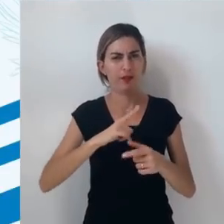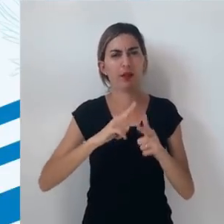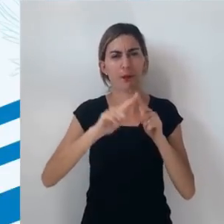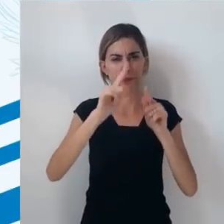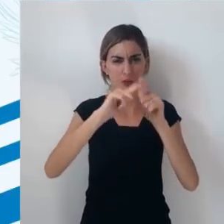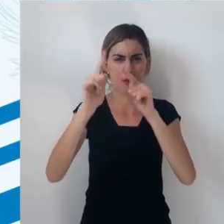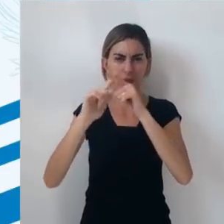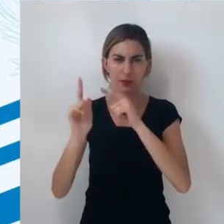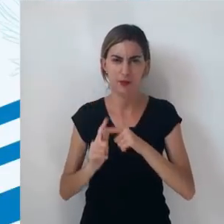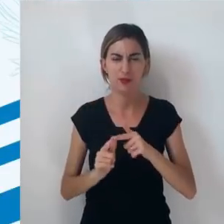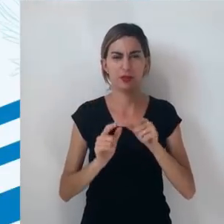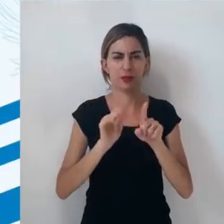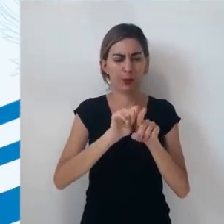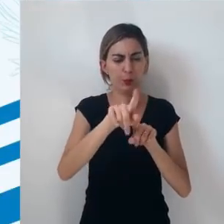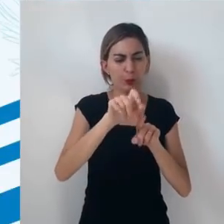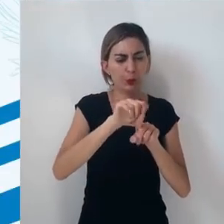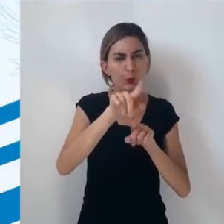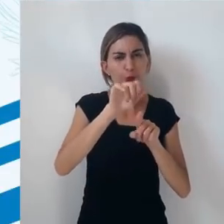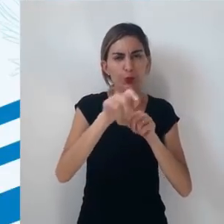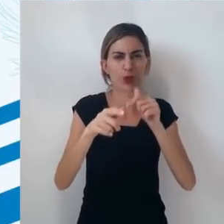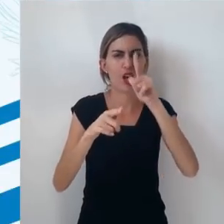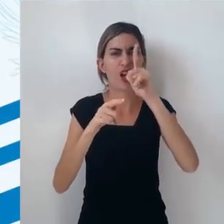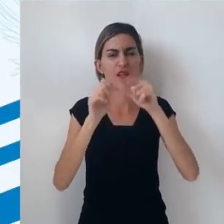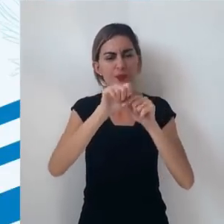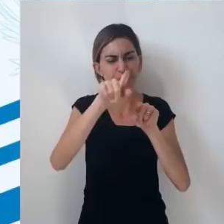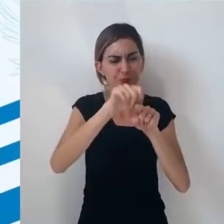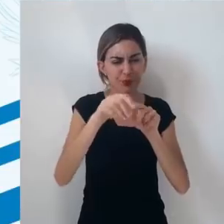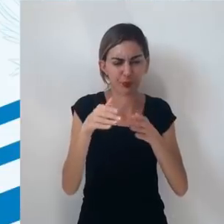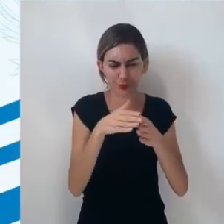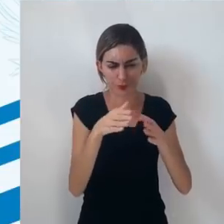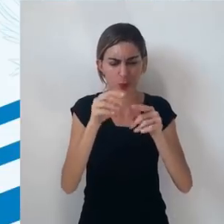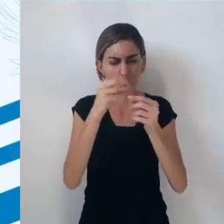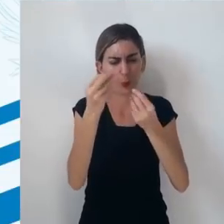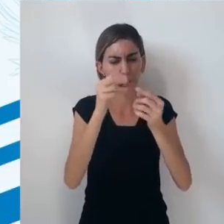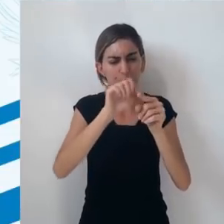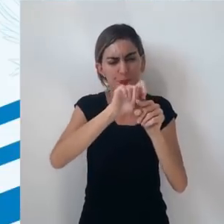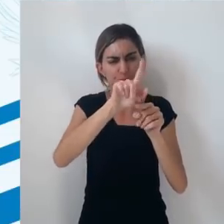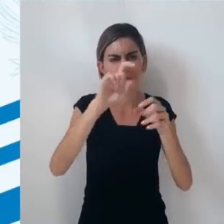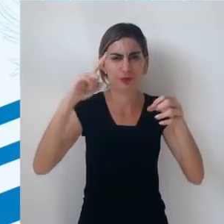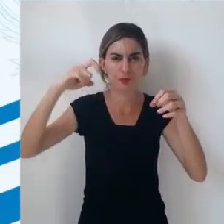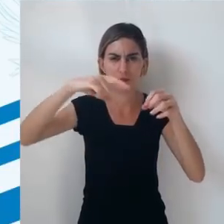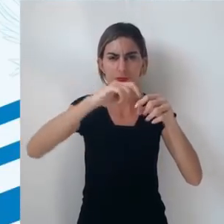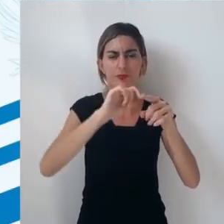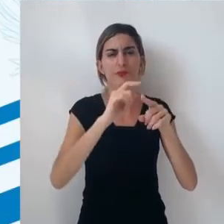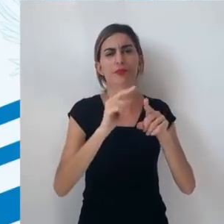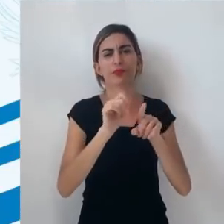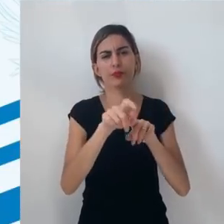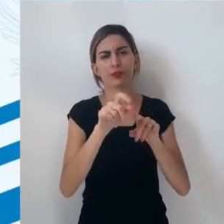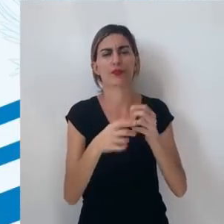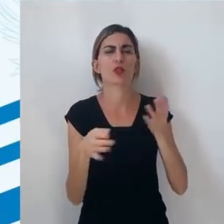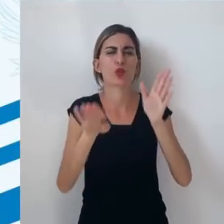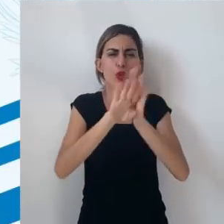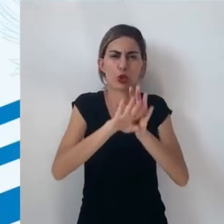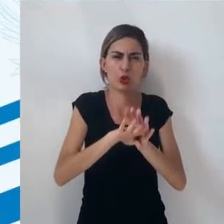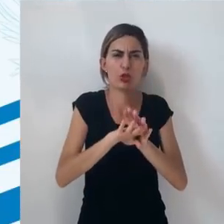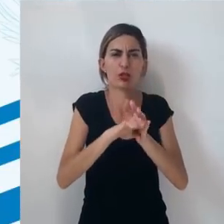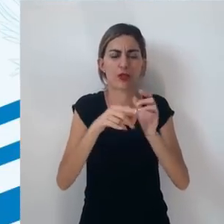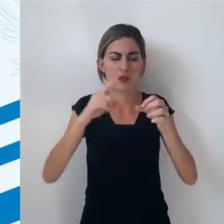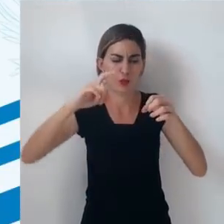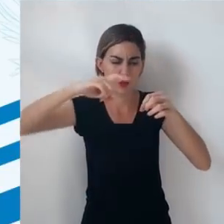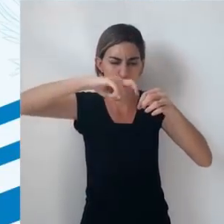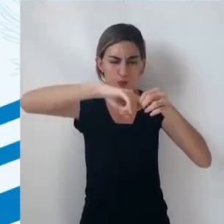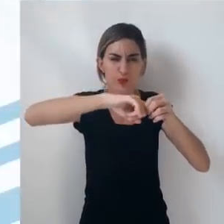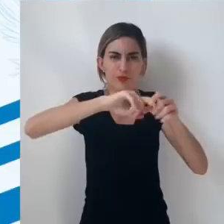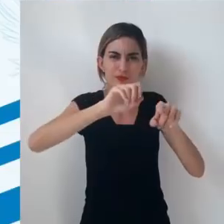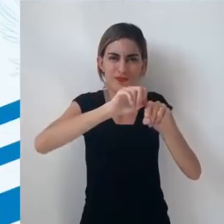gente tem problemas na produção de espermatozoide e no caminho desde até que ele chegue